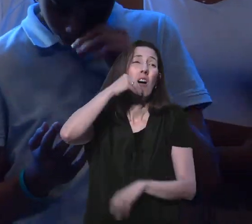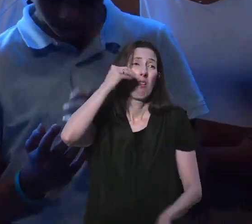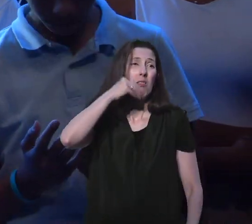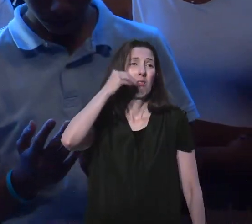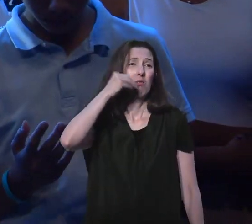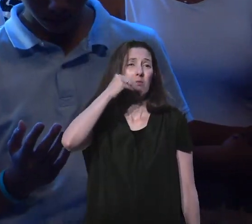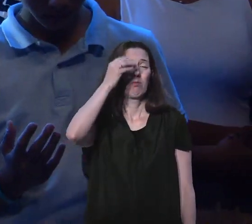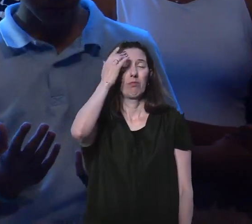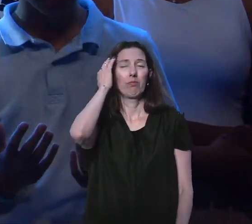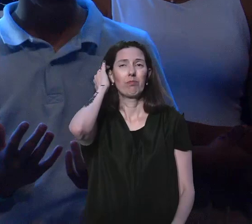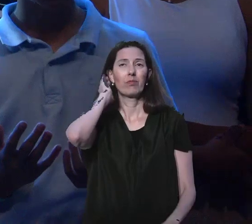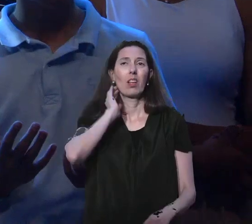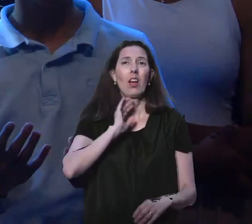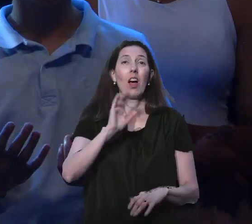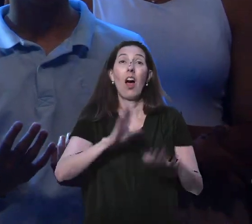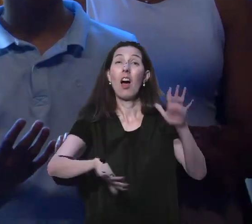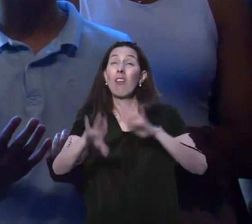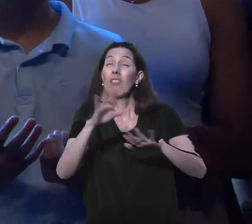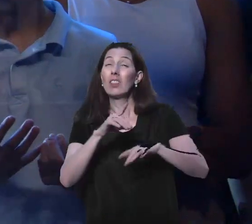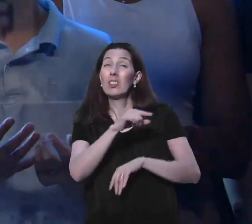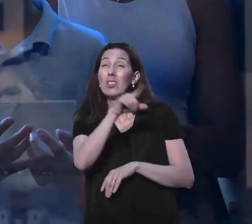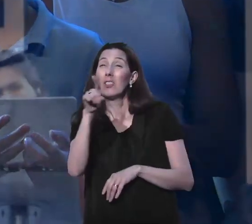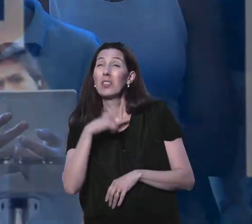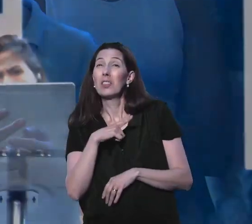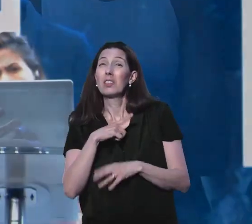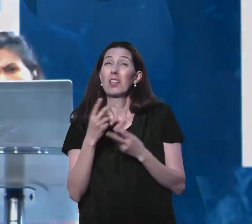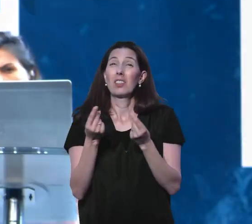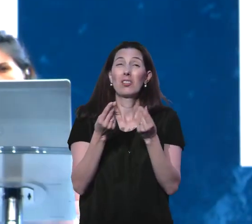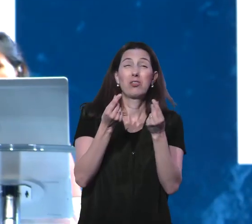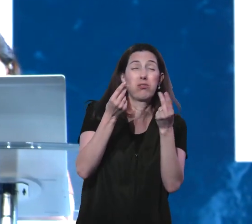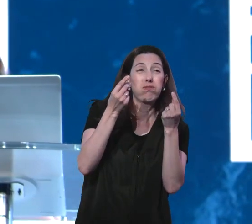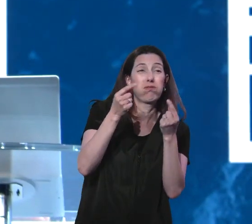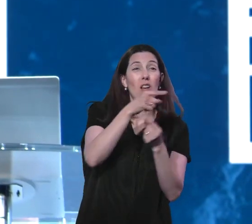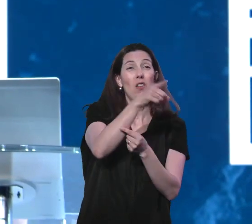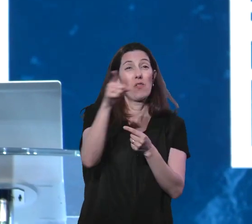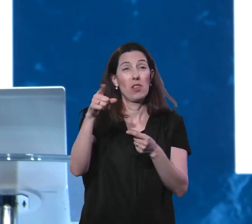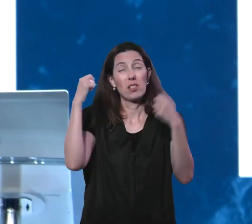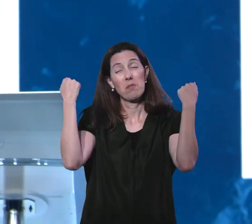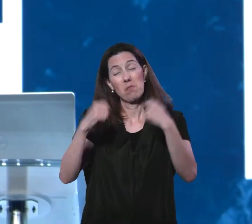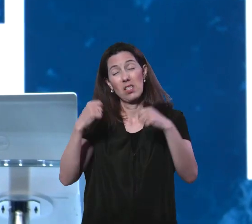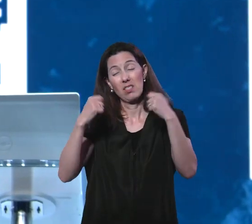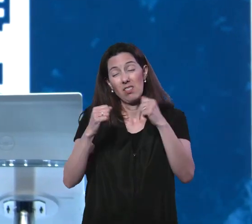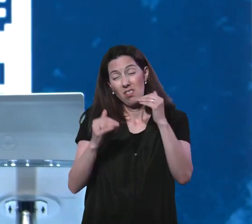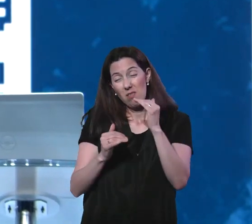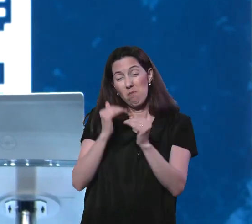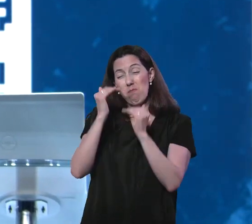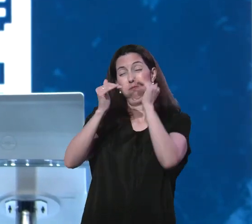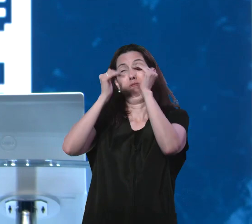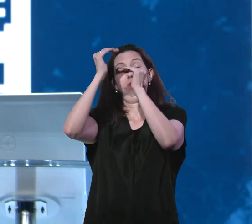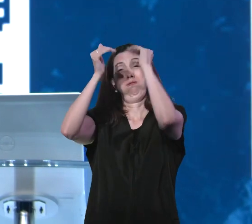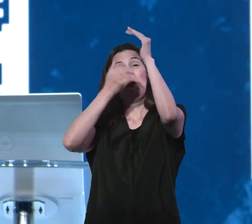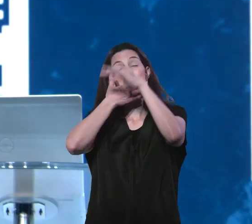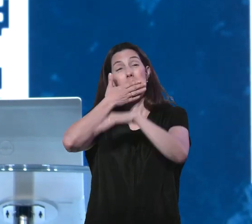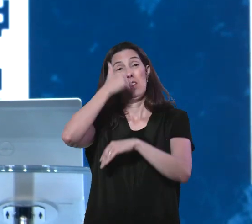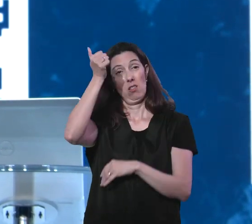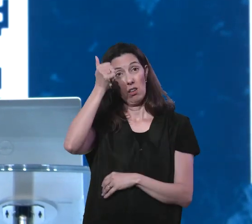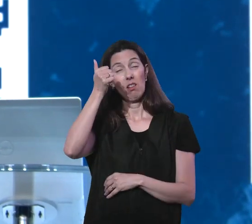Ou você está com dificuldades financeiras e você está precisando da prosperidade que o rio da presença de Deus traz.